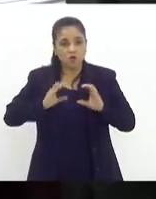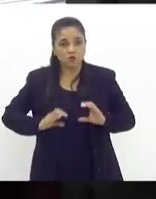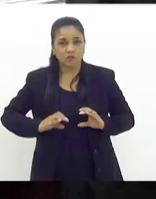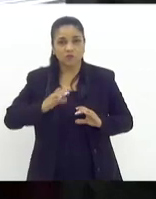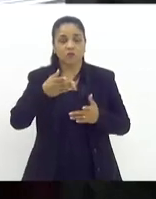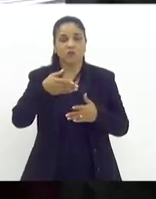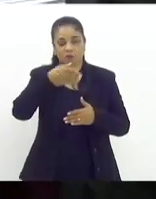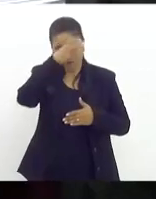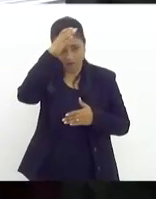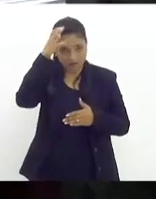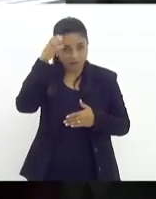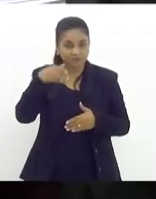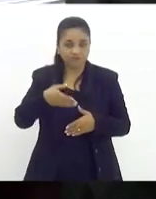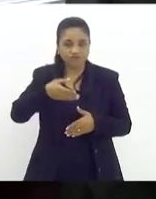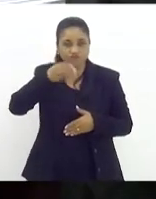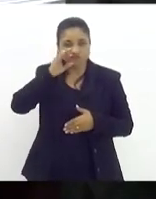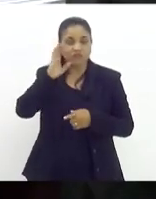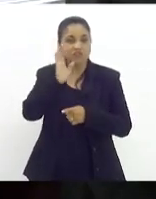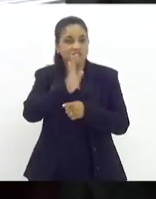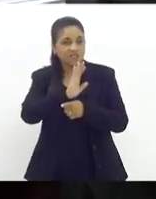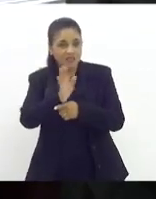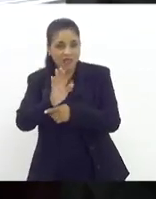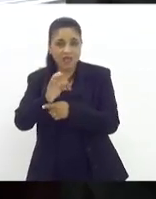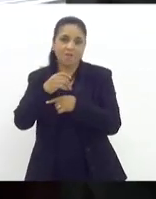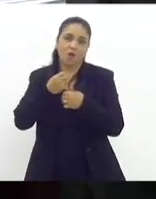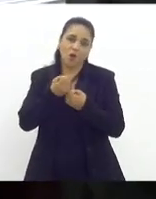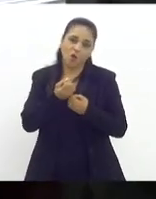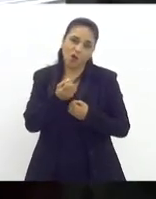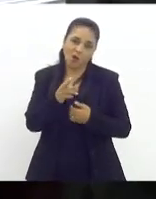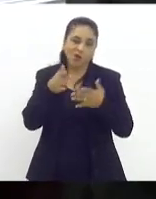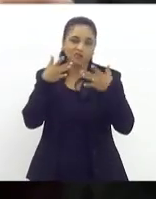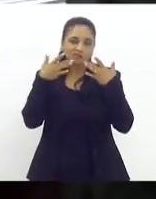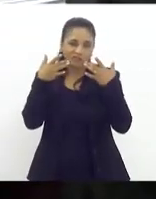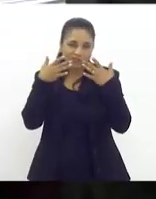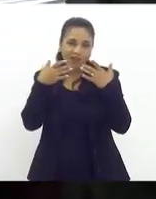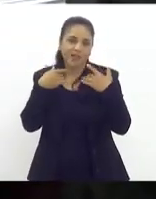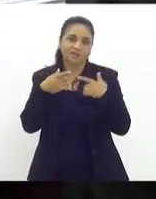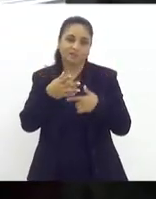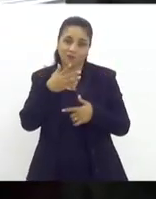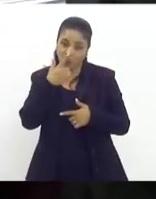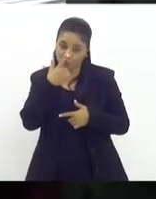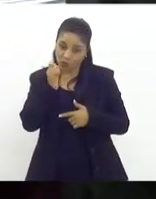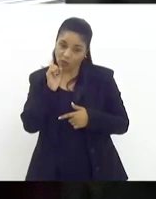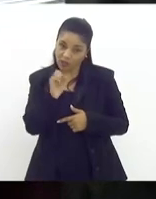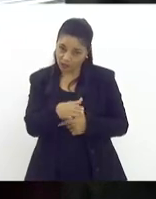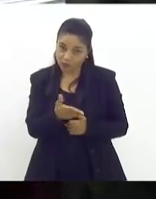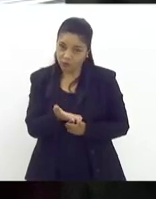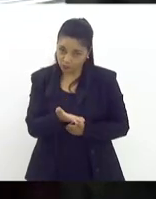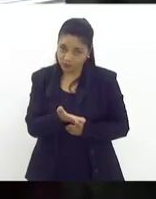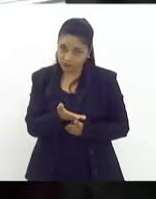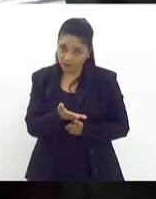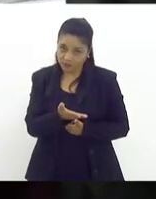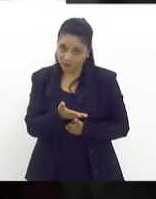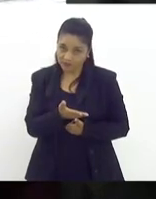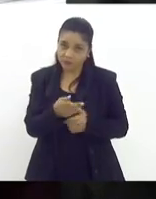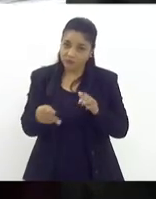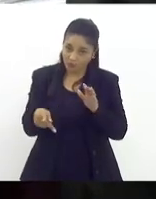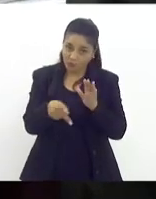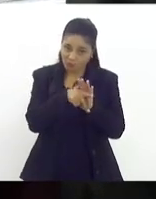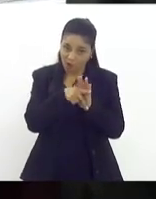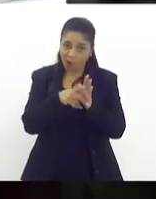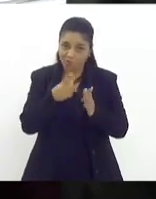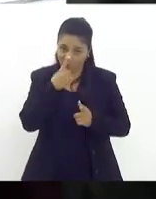do espetáculo, também, né, não jogasse no lixo, né, o seu